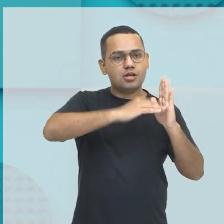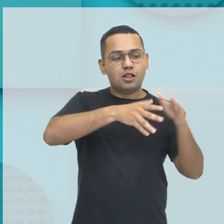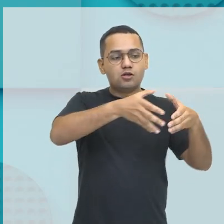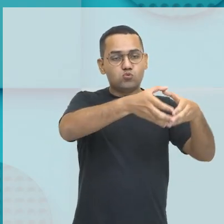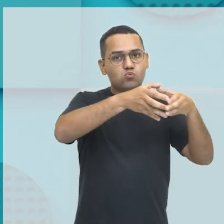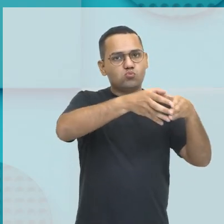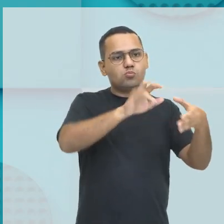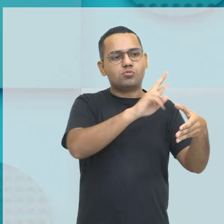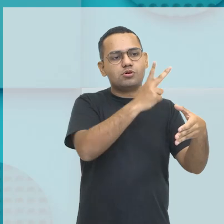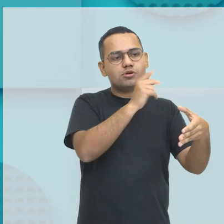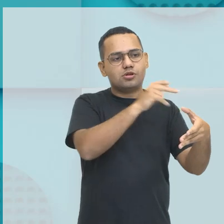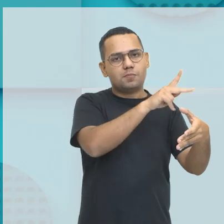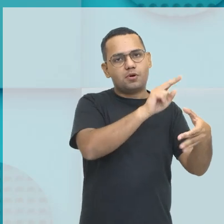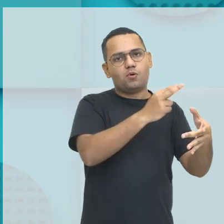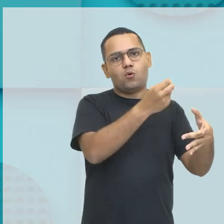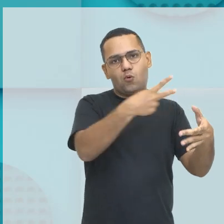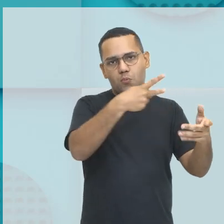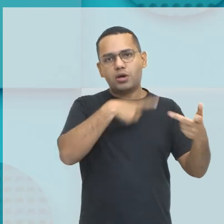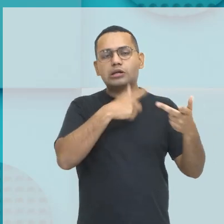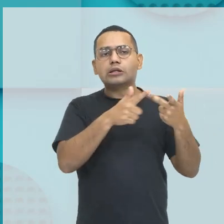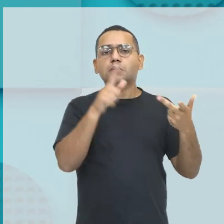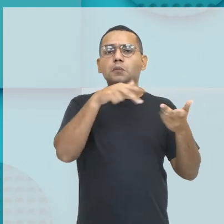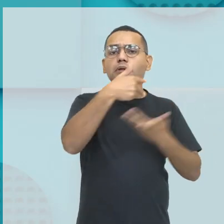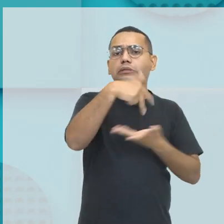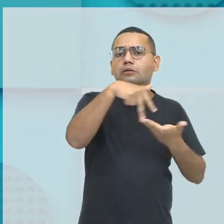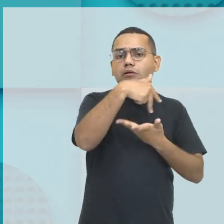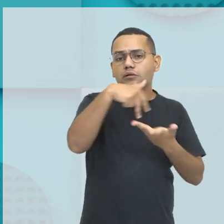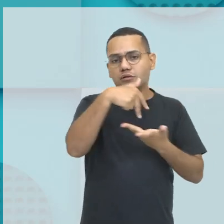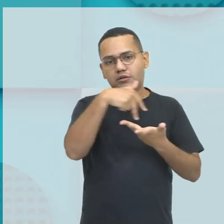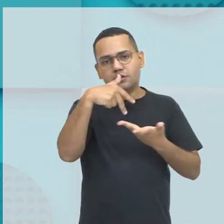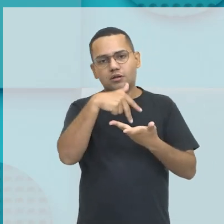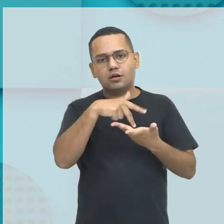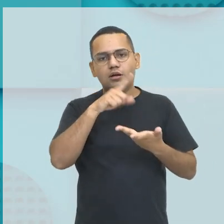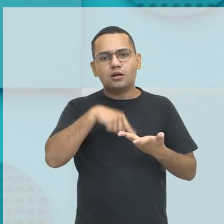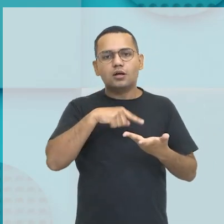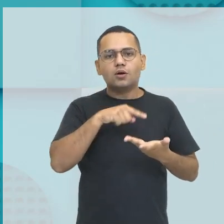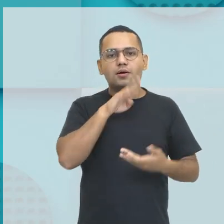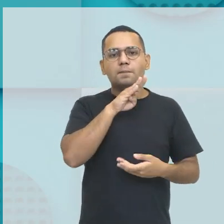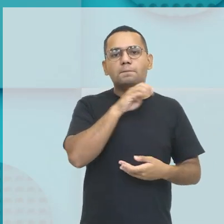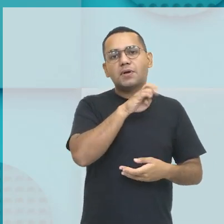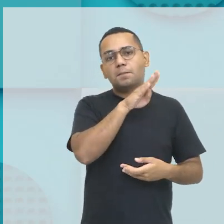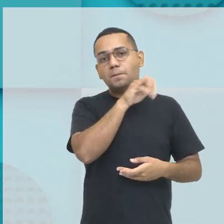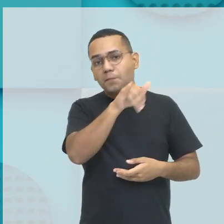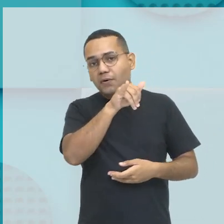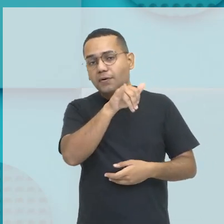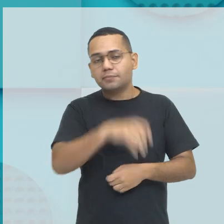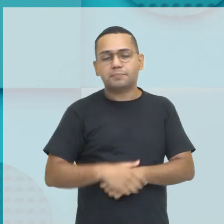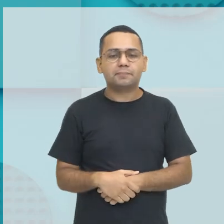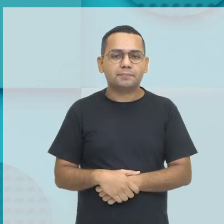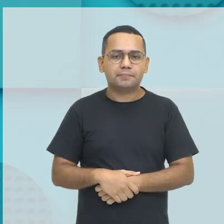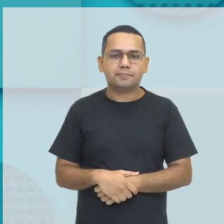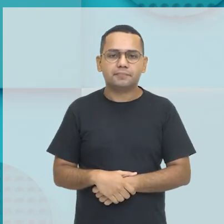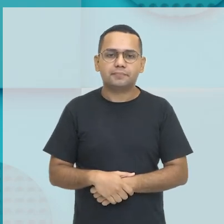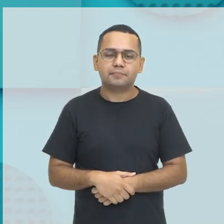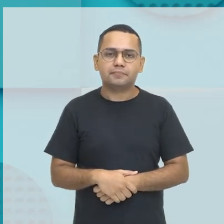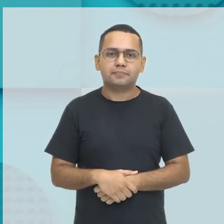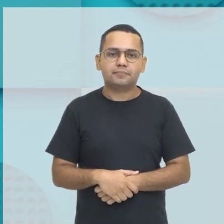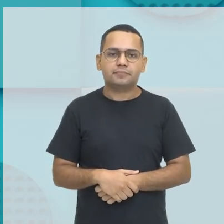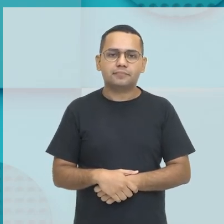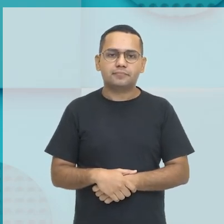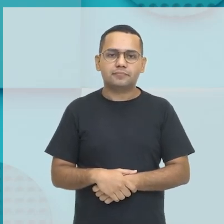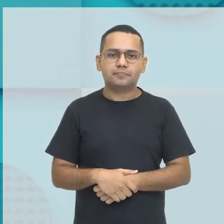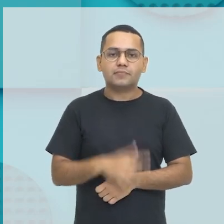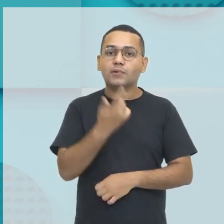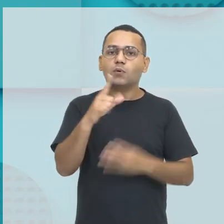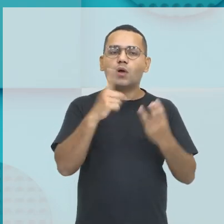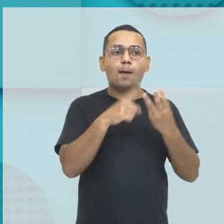do hip hop. Vocês viram a dança ali, o break do b-boy, que é chamado dançarino do break, certo?